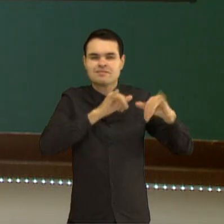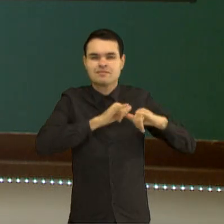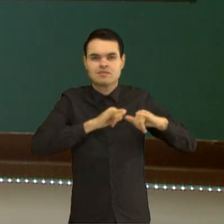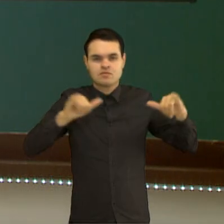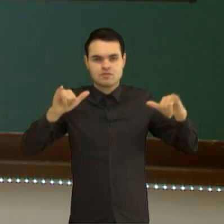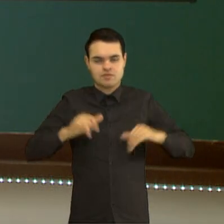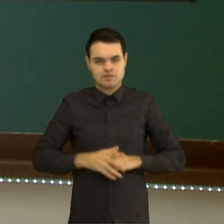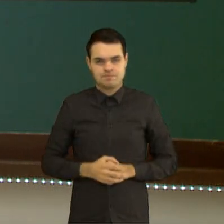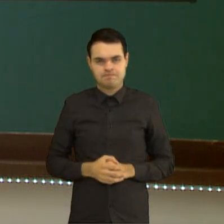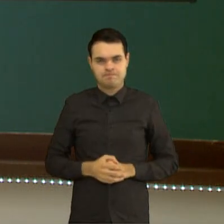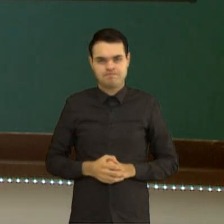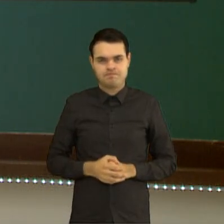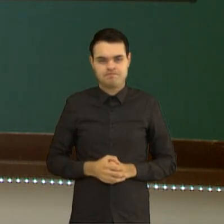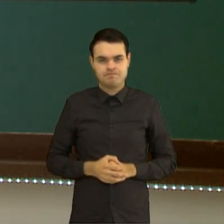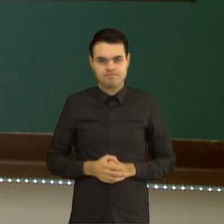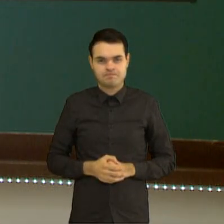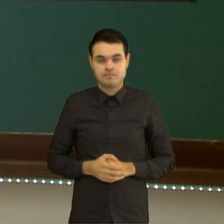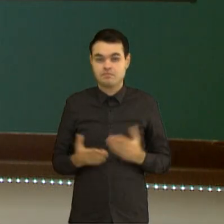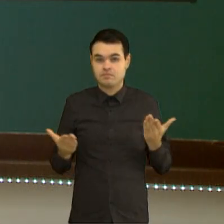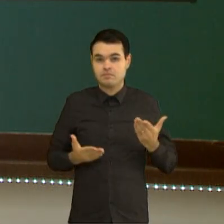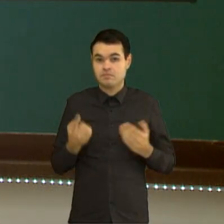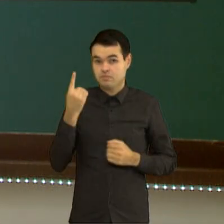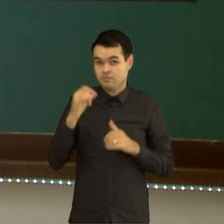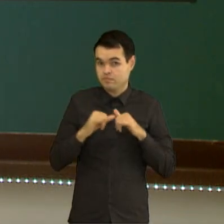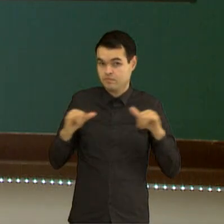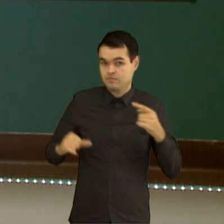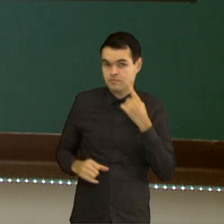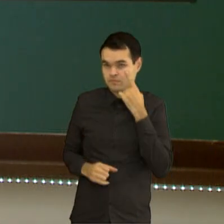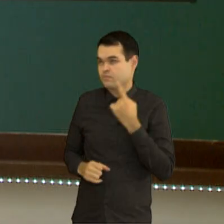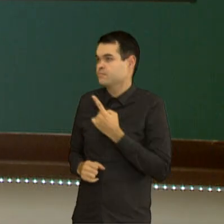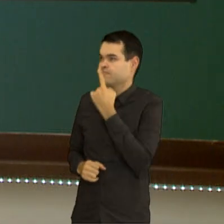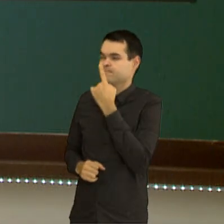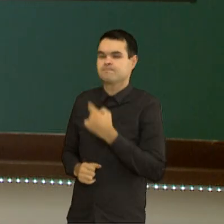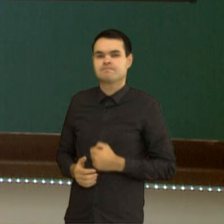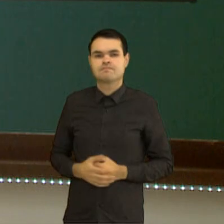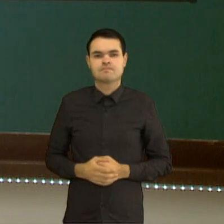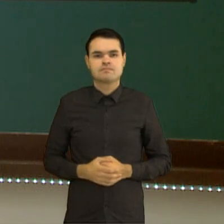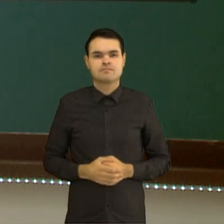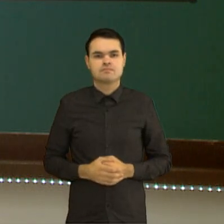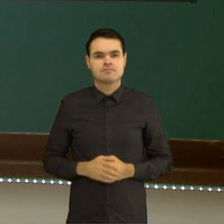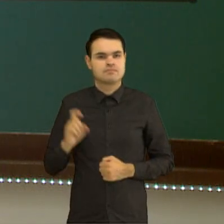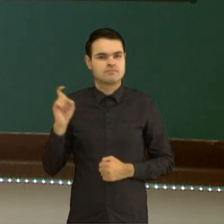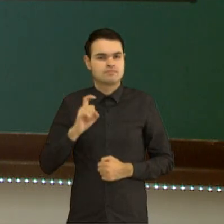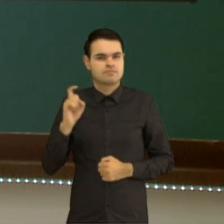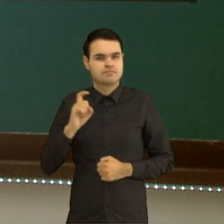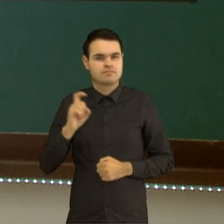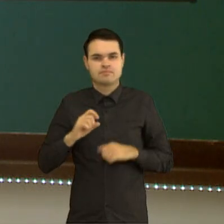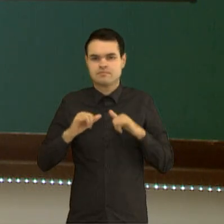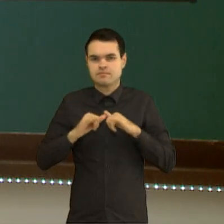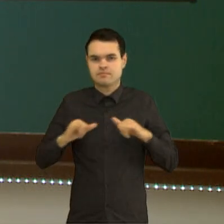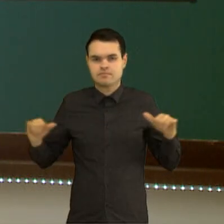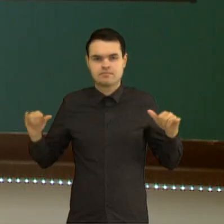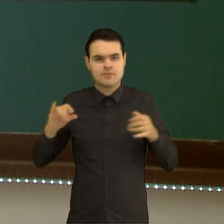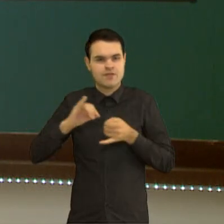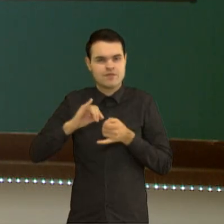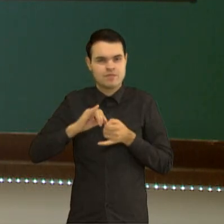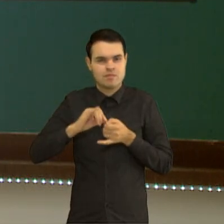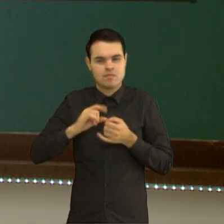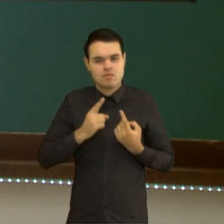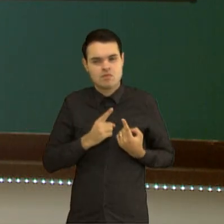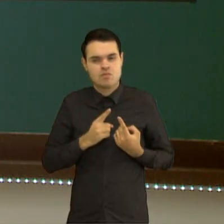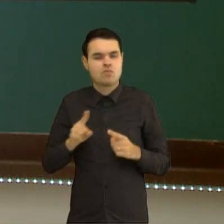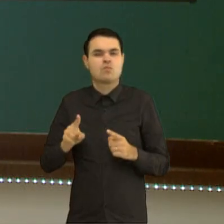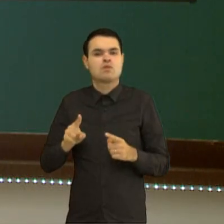notícia. Vamos a uma notícia, então? Leia. TikTok anuncia ferramentas para